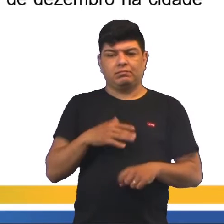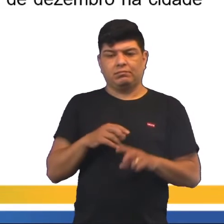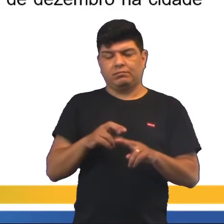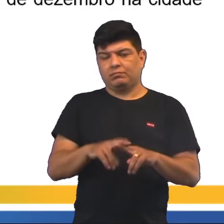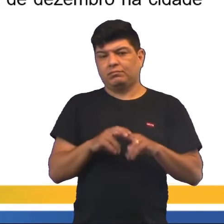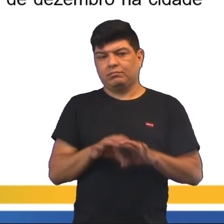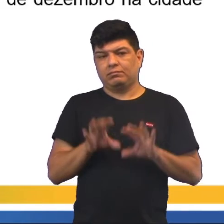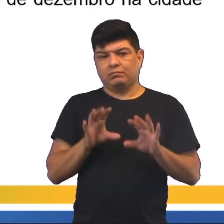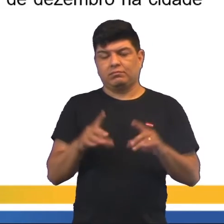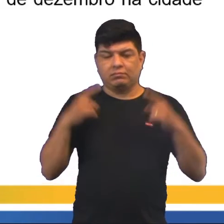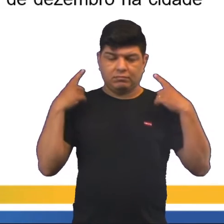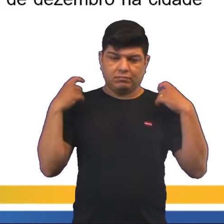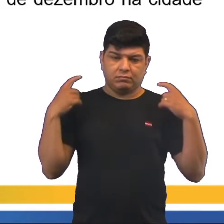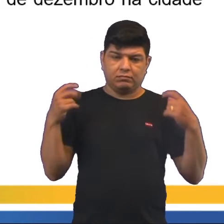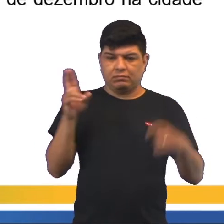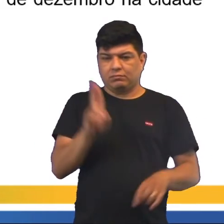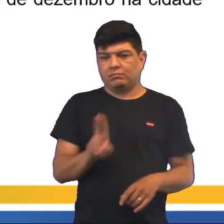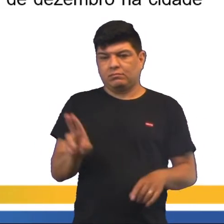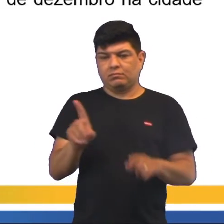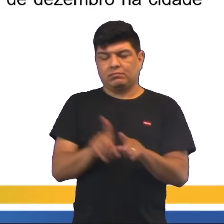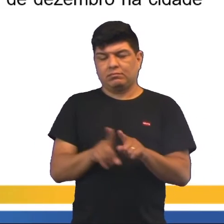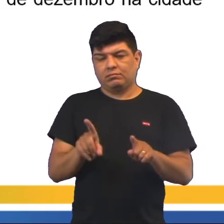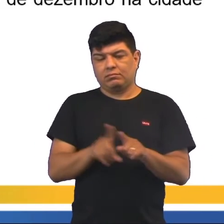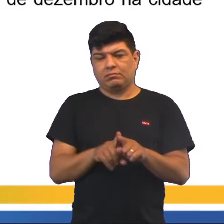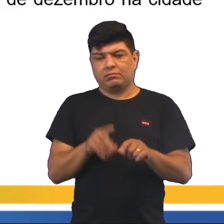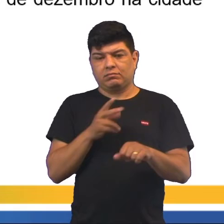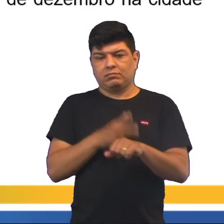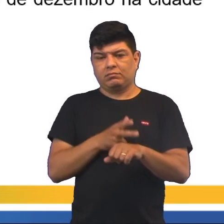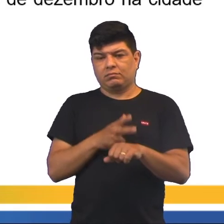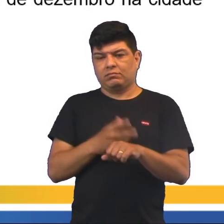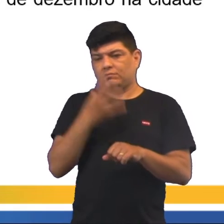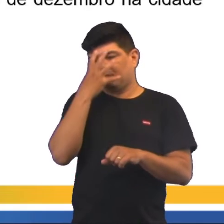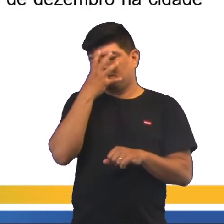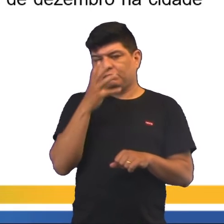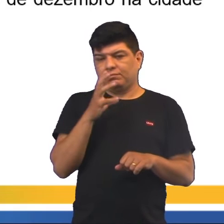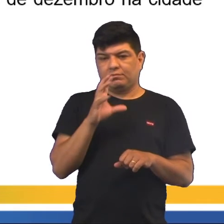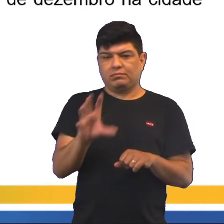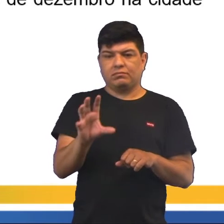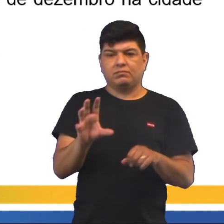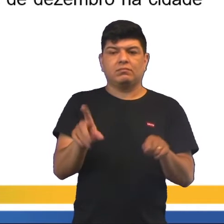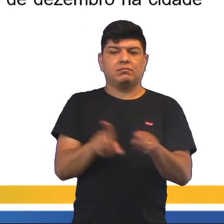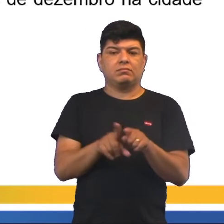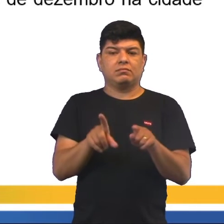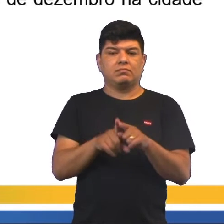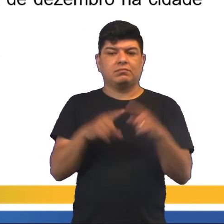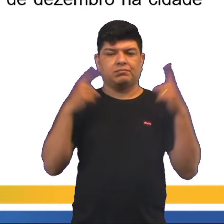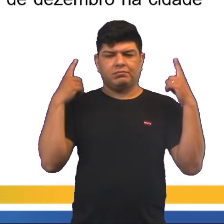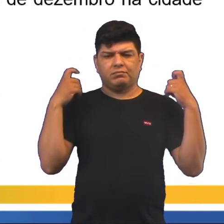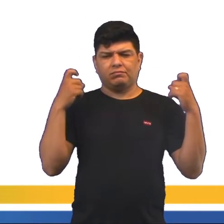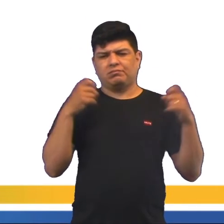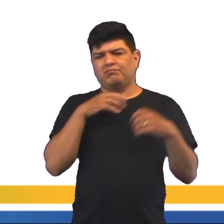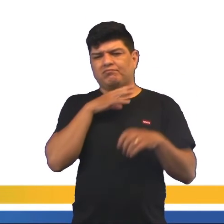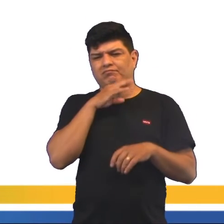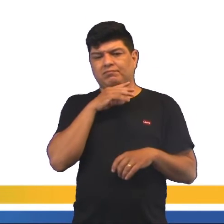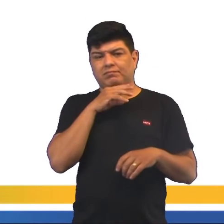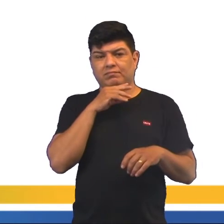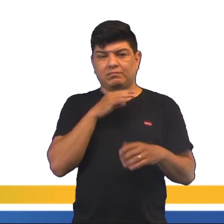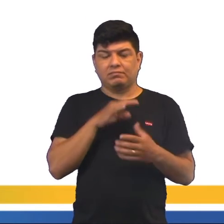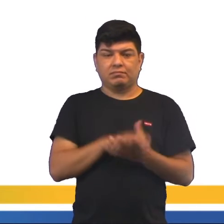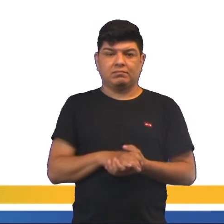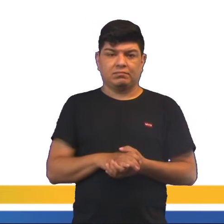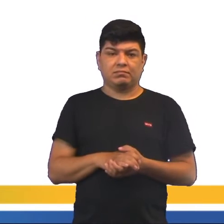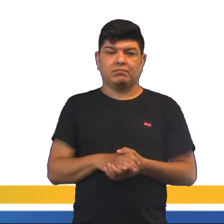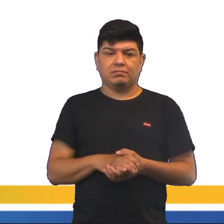Dessa forma, a música era utilizada também como artifício para mascarar, né, esses ruídos inconvenientes